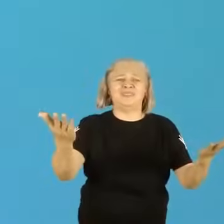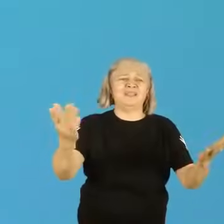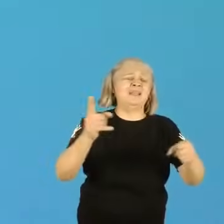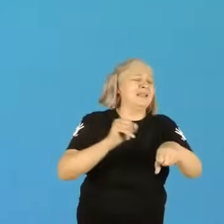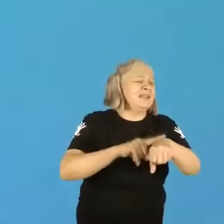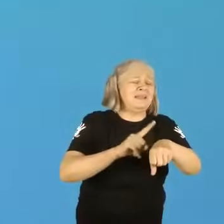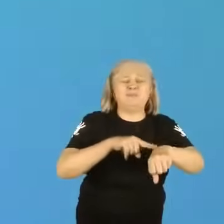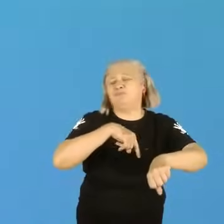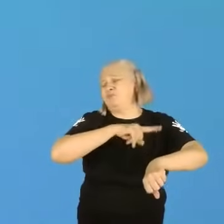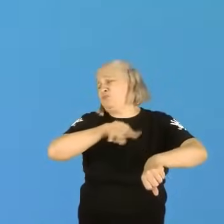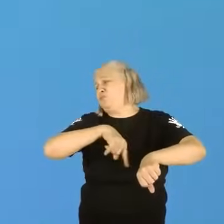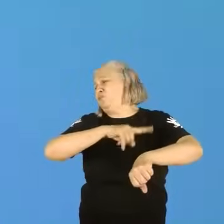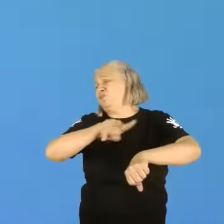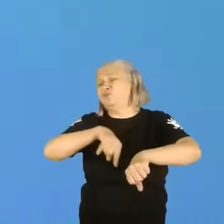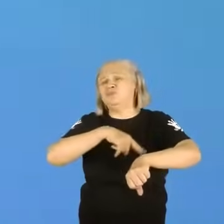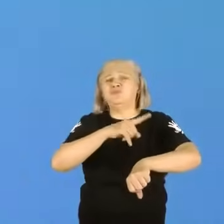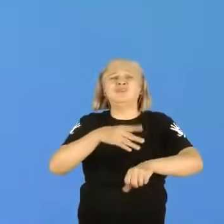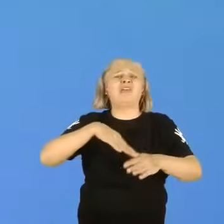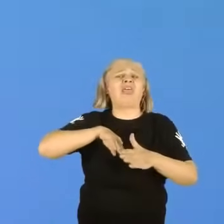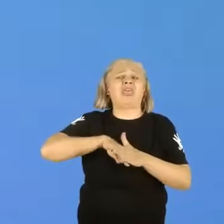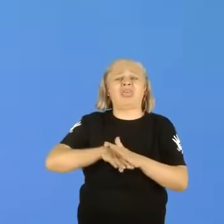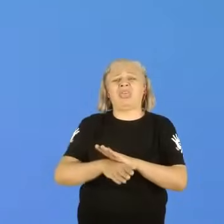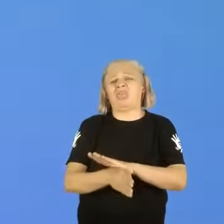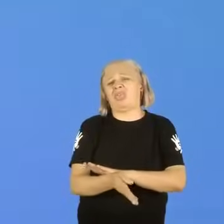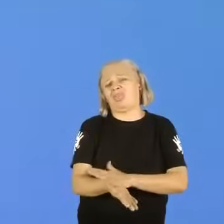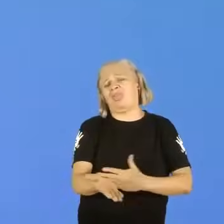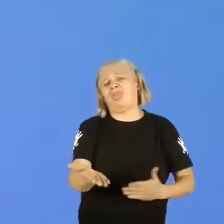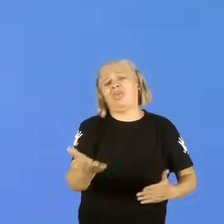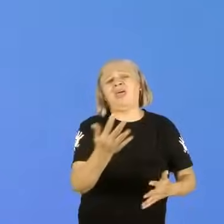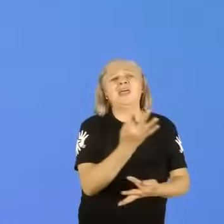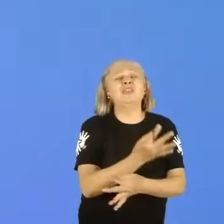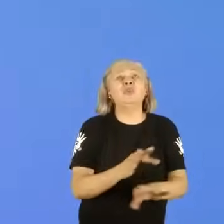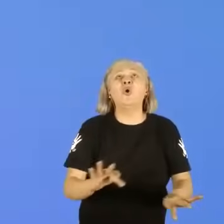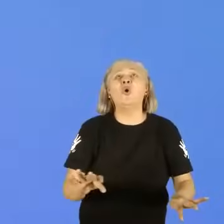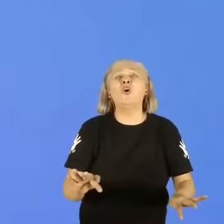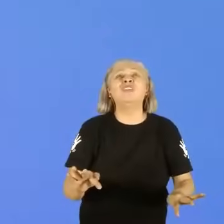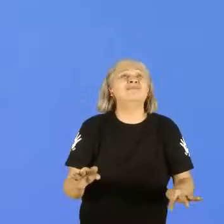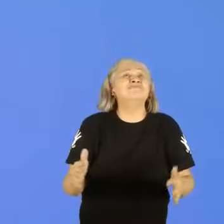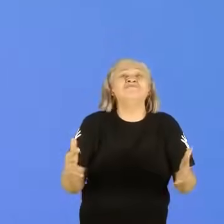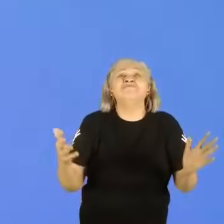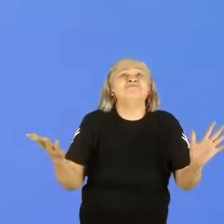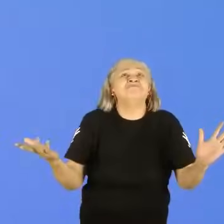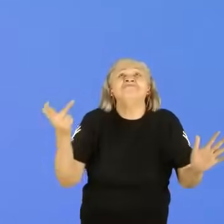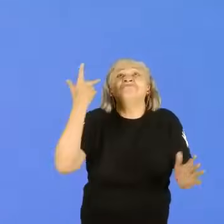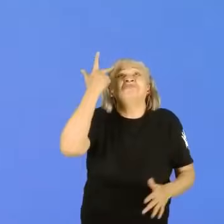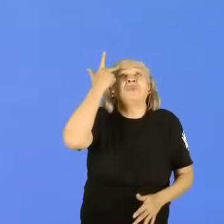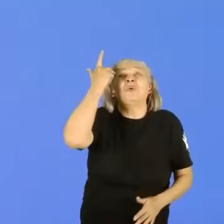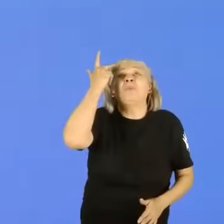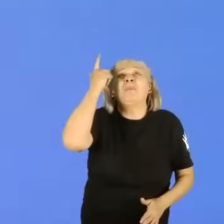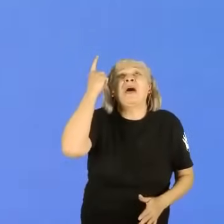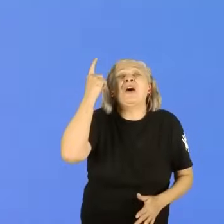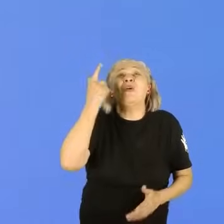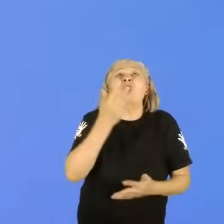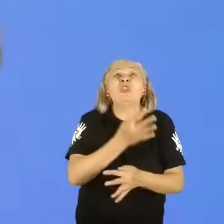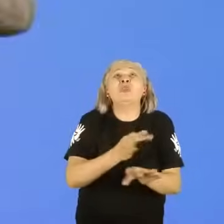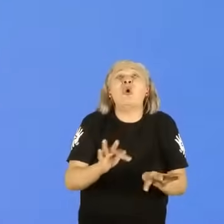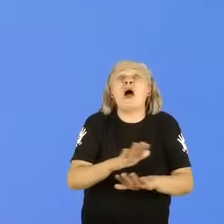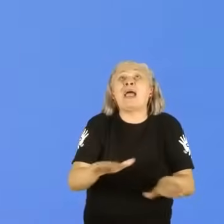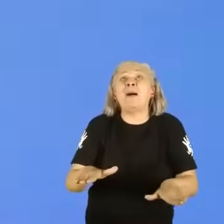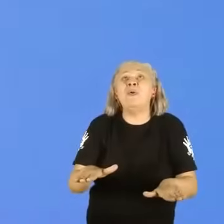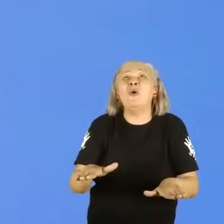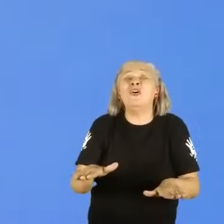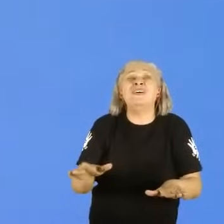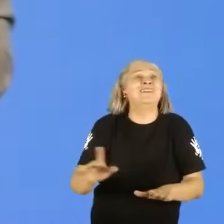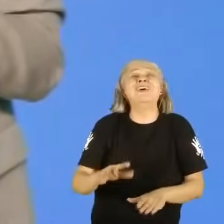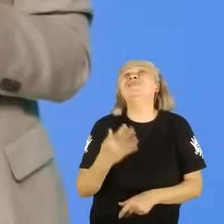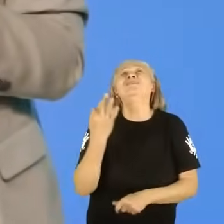já se habituou com a dor e não imagina se viver sem ela. A dor